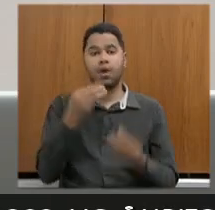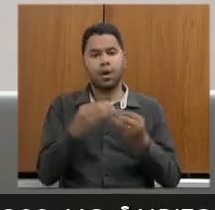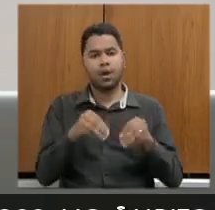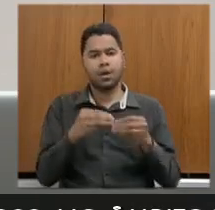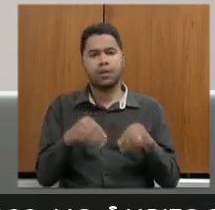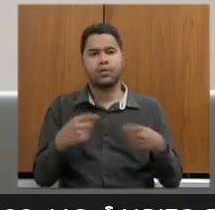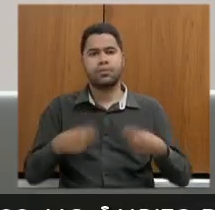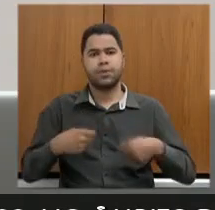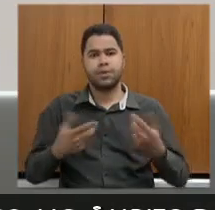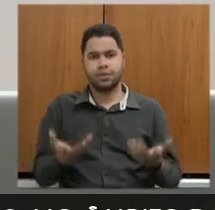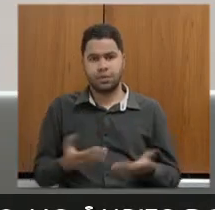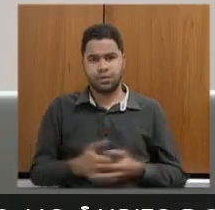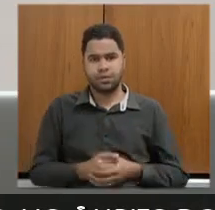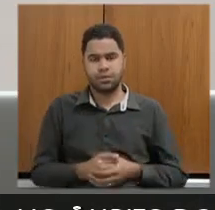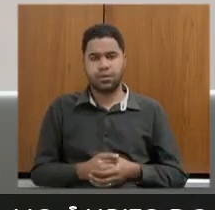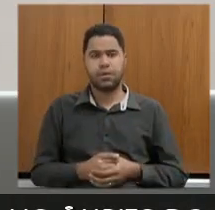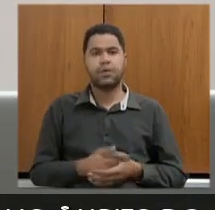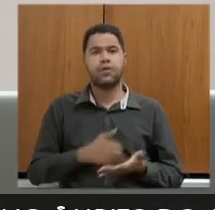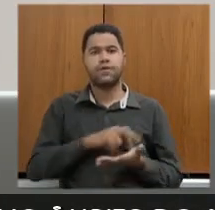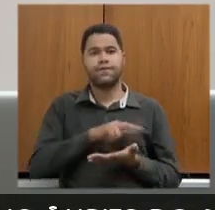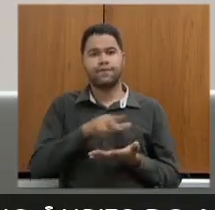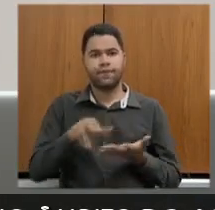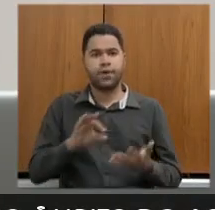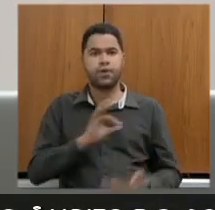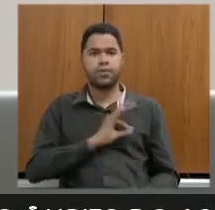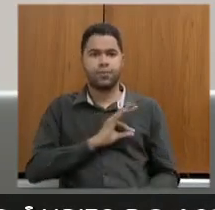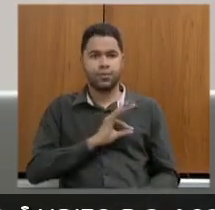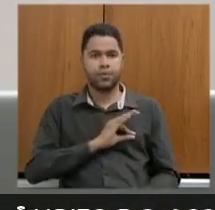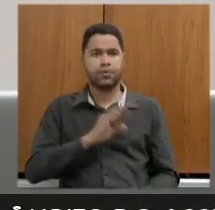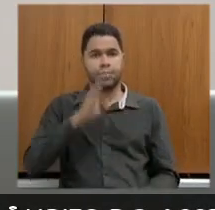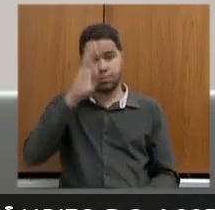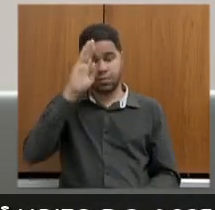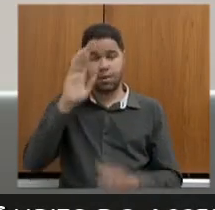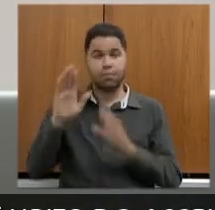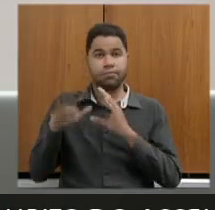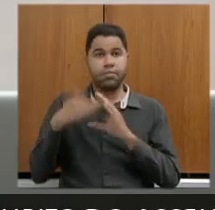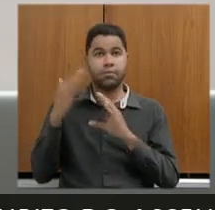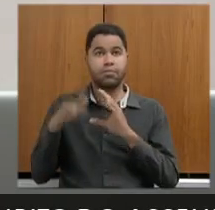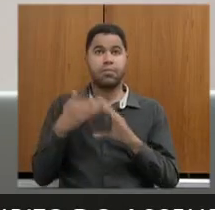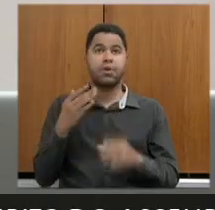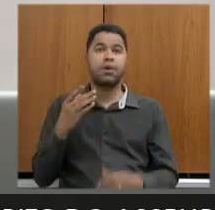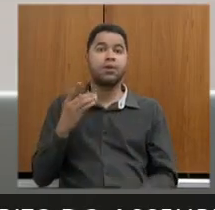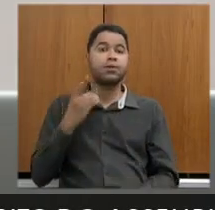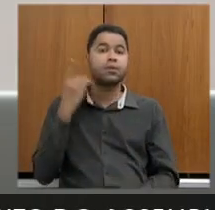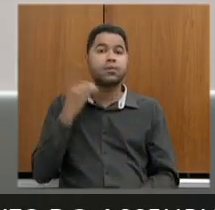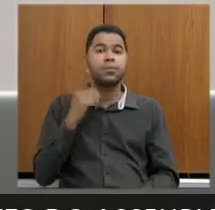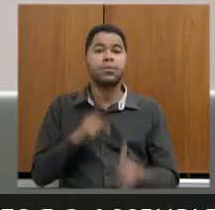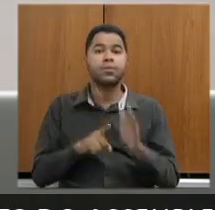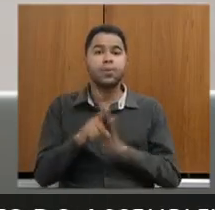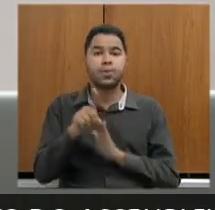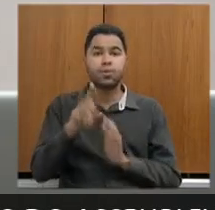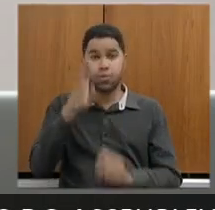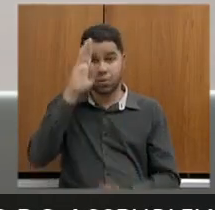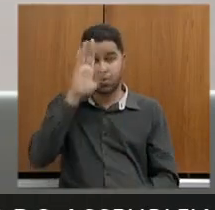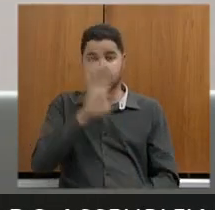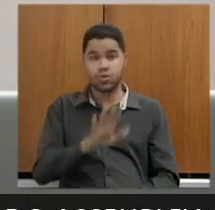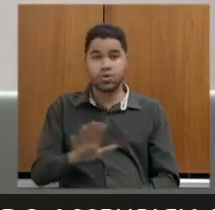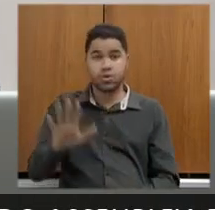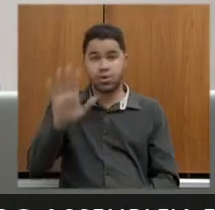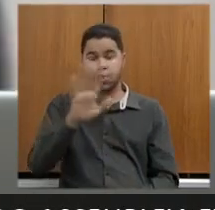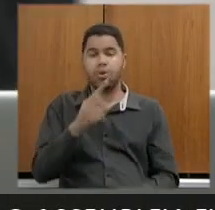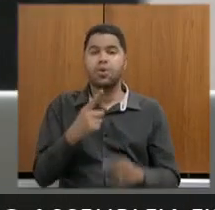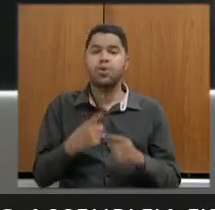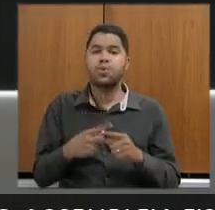excedentes então vários policiais militares me mandar mensagem que Deputado pergunta ao comandante-geral da polícia